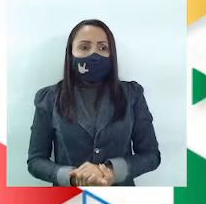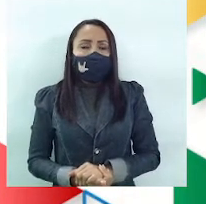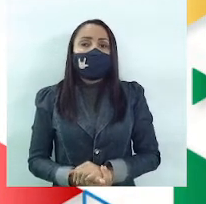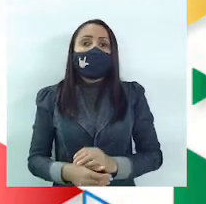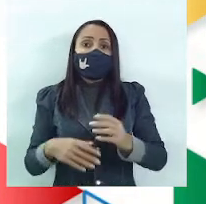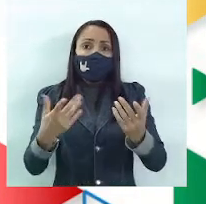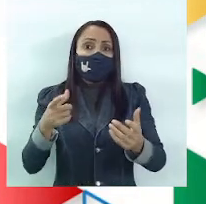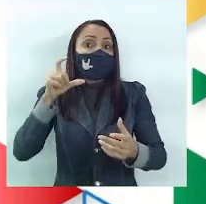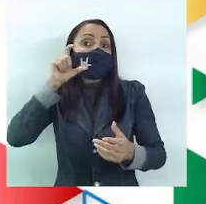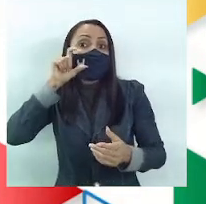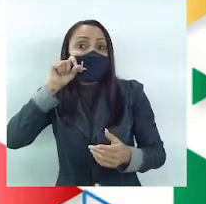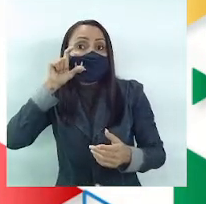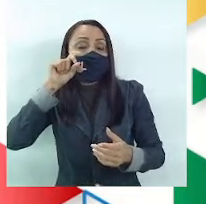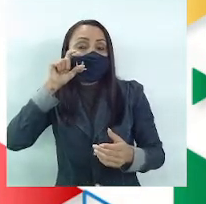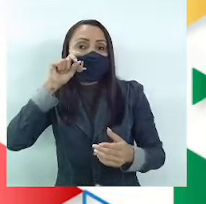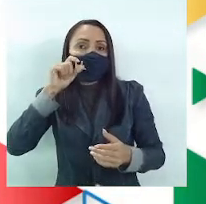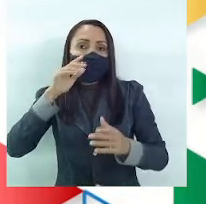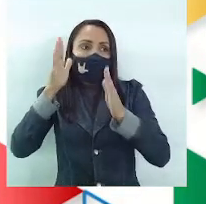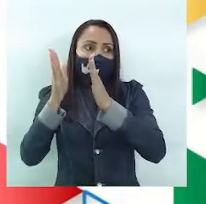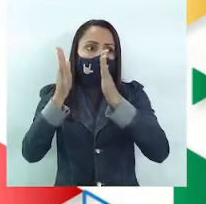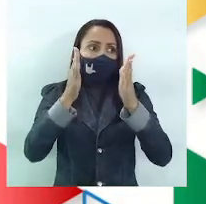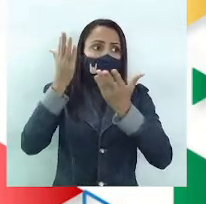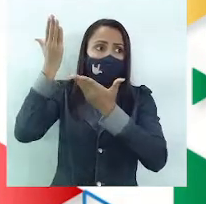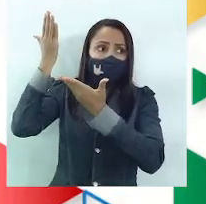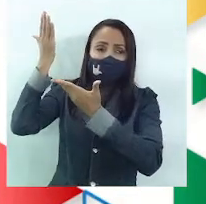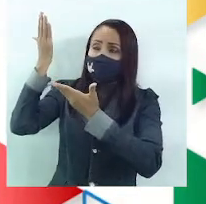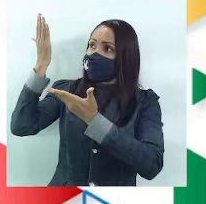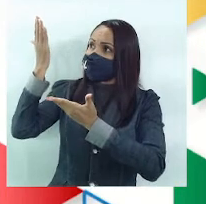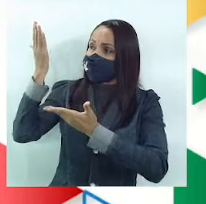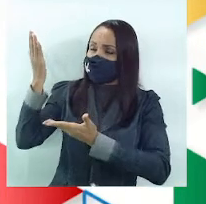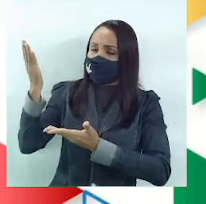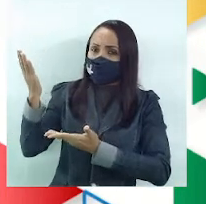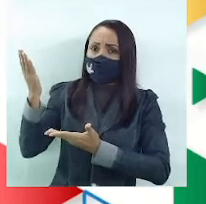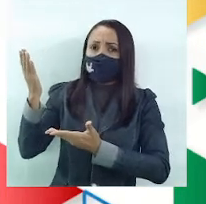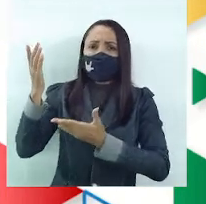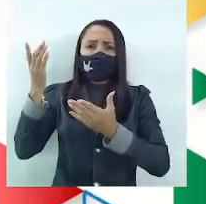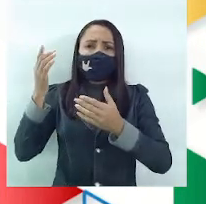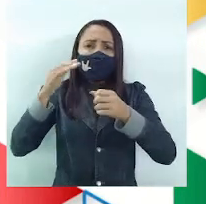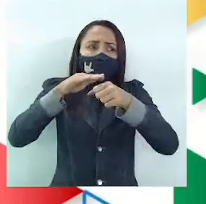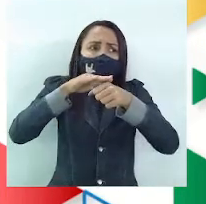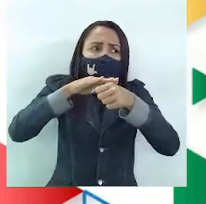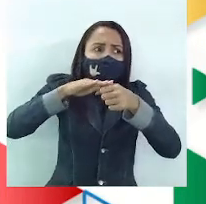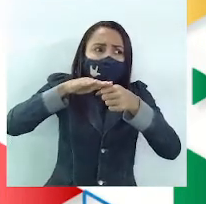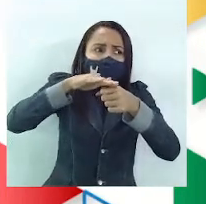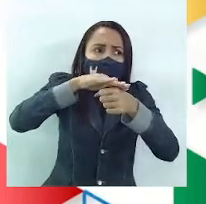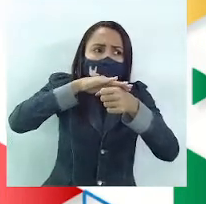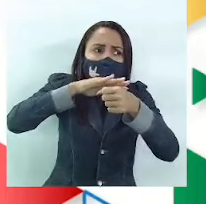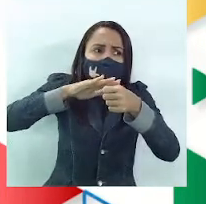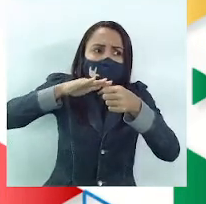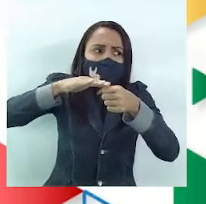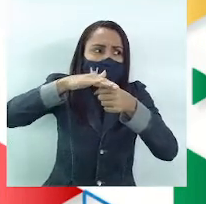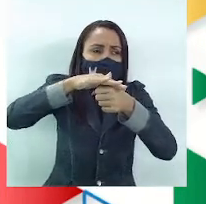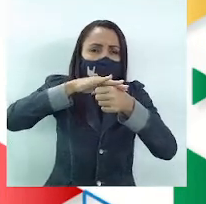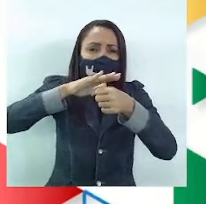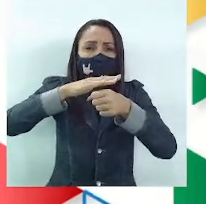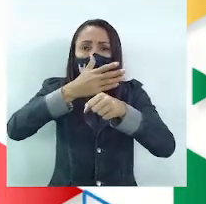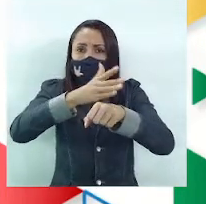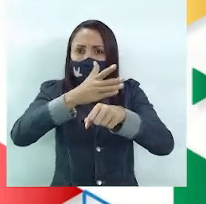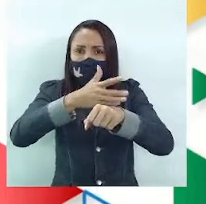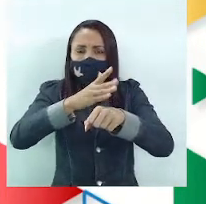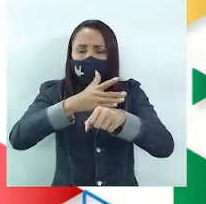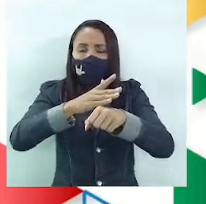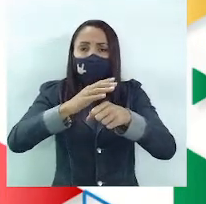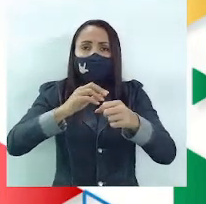da cárie, né? Na parte inicial, do estágio inicial, ela é apenas uma manchinha branca, depois mais amarronzada, ela vai escurecendo com o